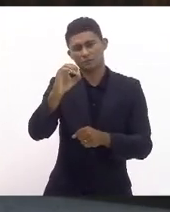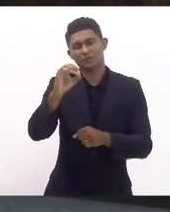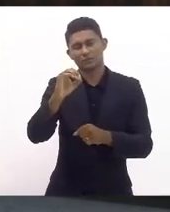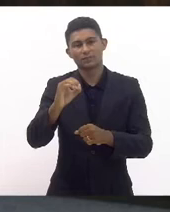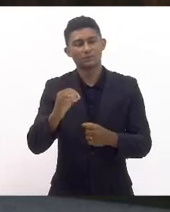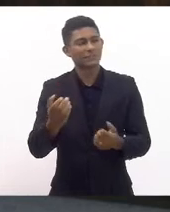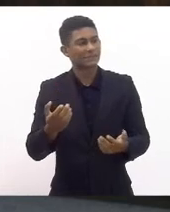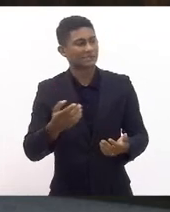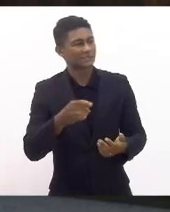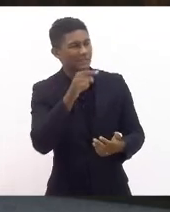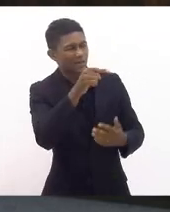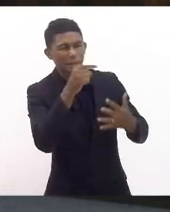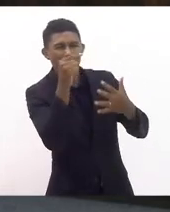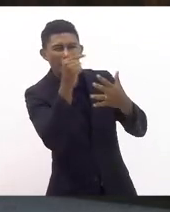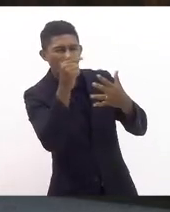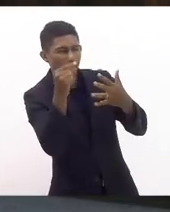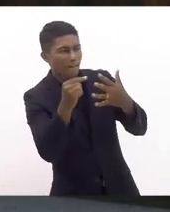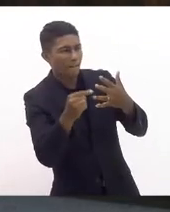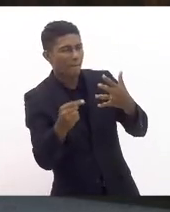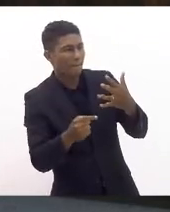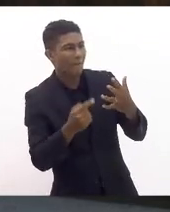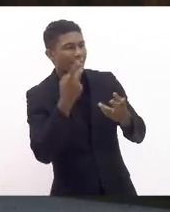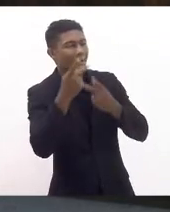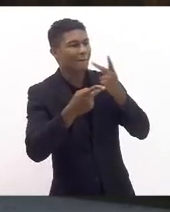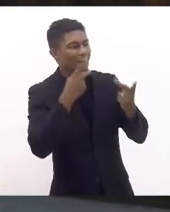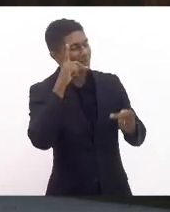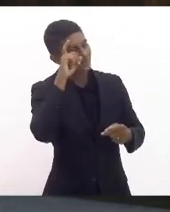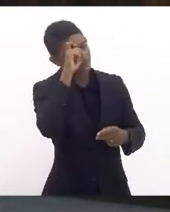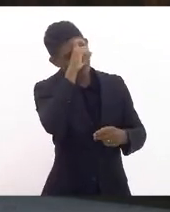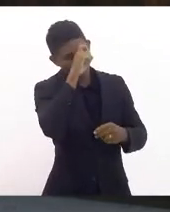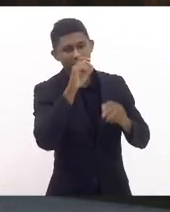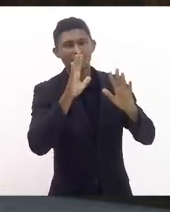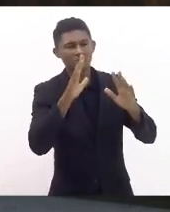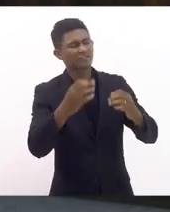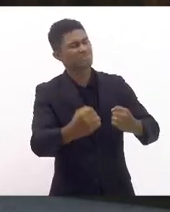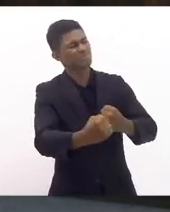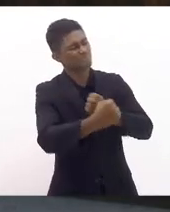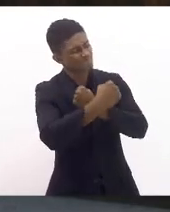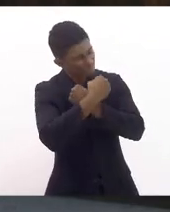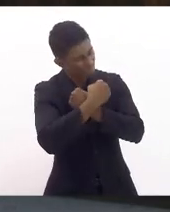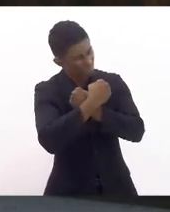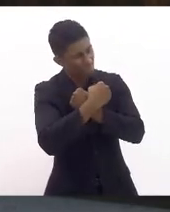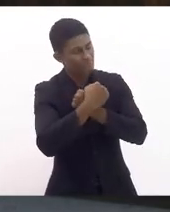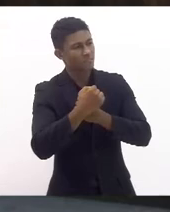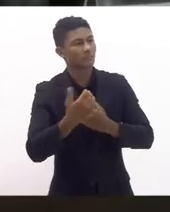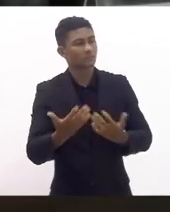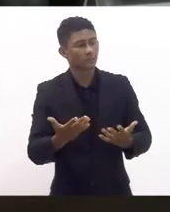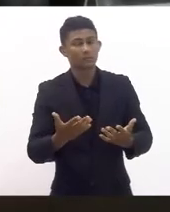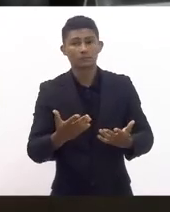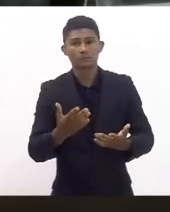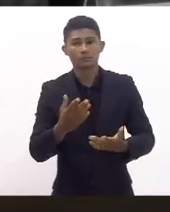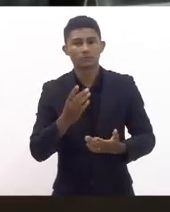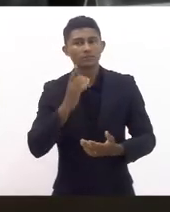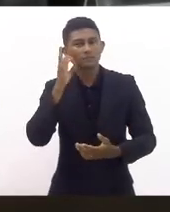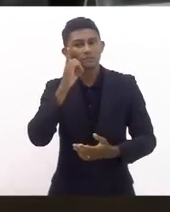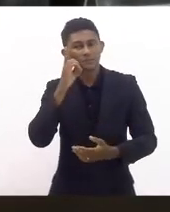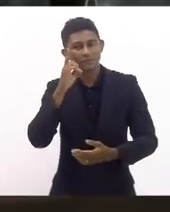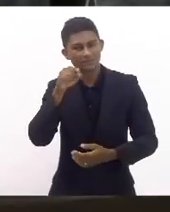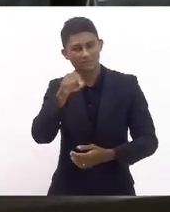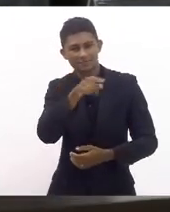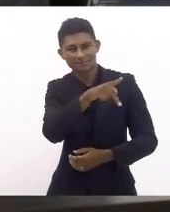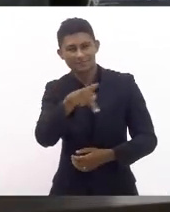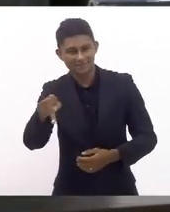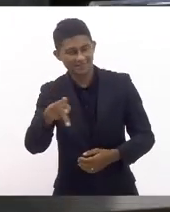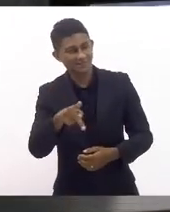Difícil falar do Nelson, ainda mais depois de todos terem falado. Então, fique com um grande abraço, meu Pacheco, deputado presidente Rosenberg, a todos que